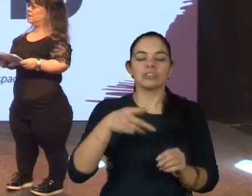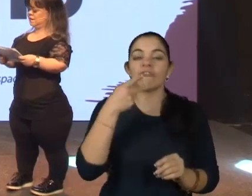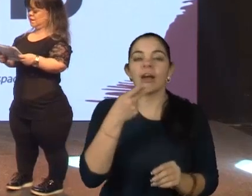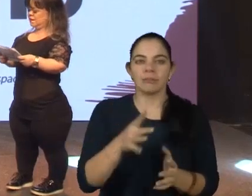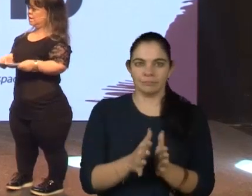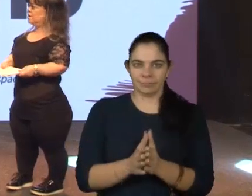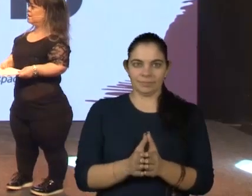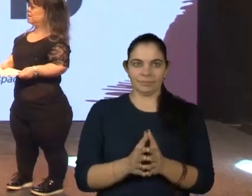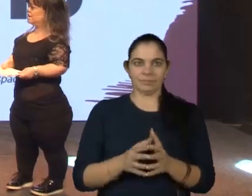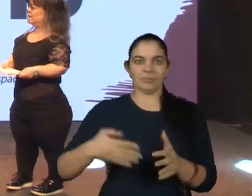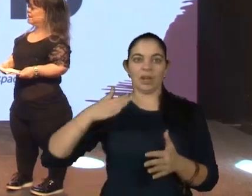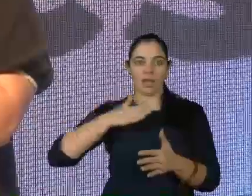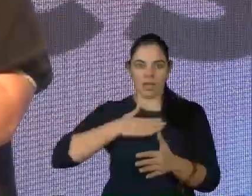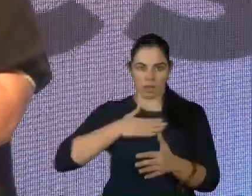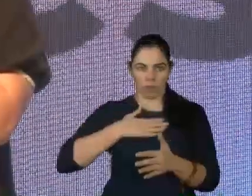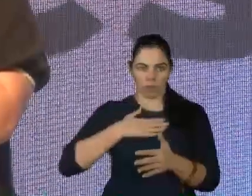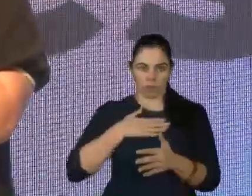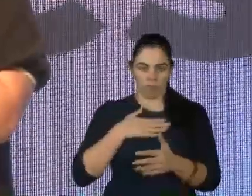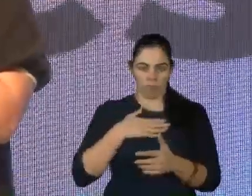para aquela câmera. É, eu sou